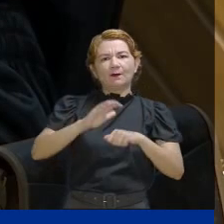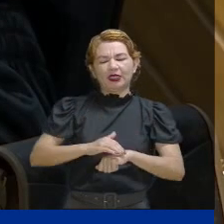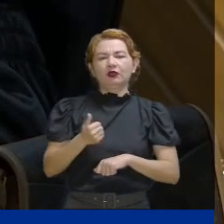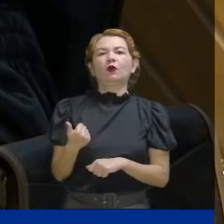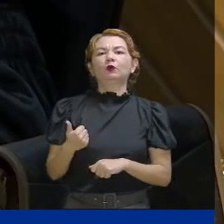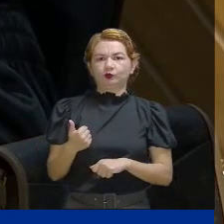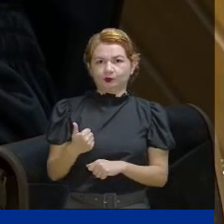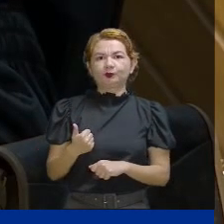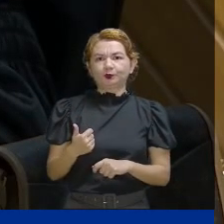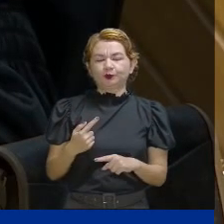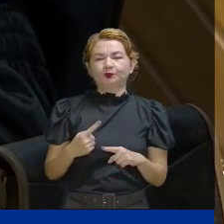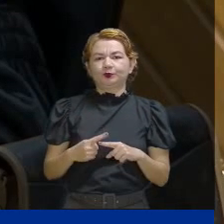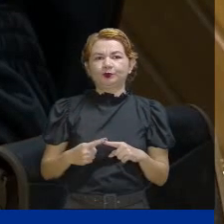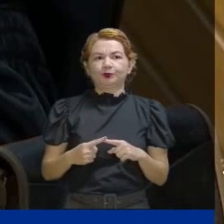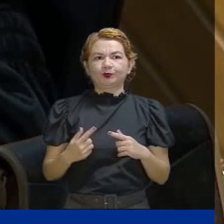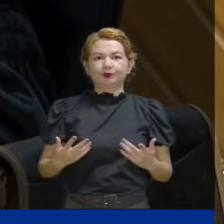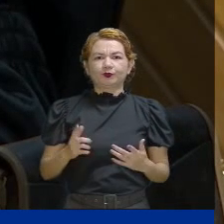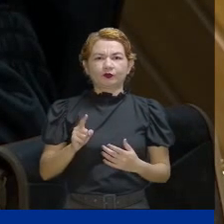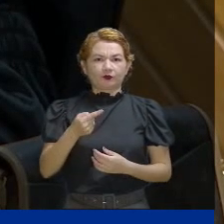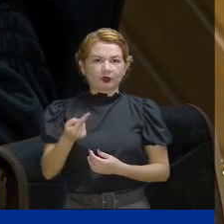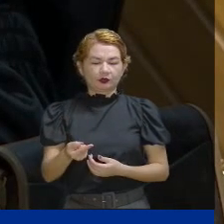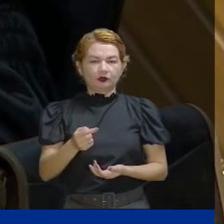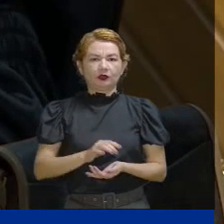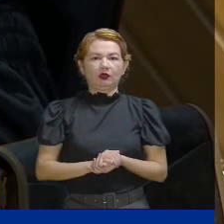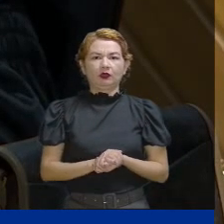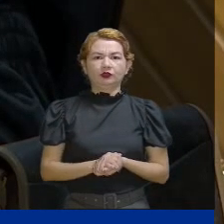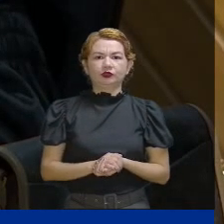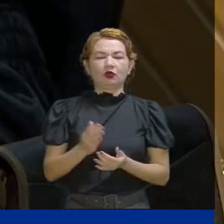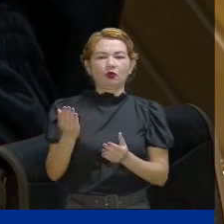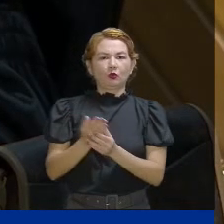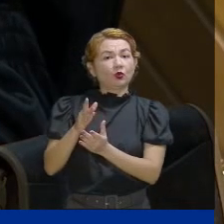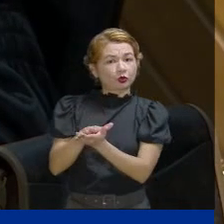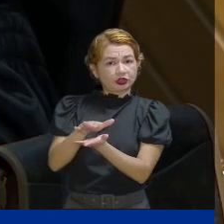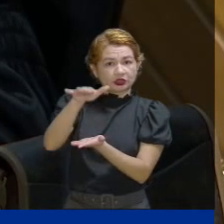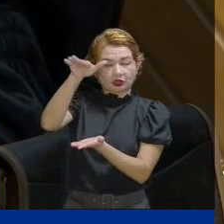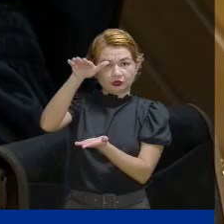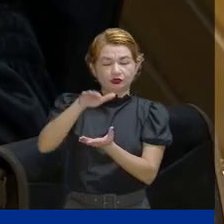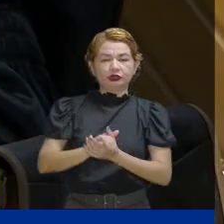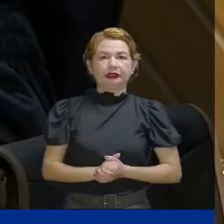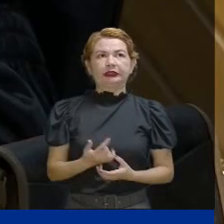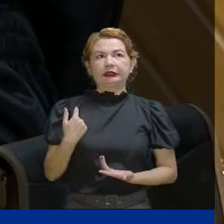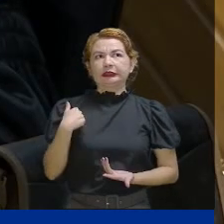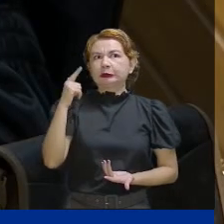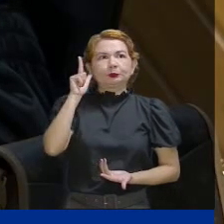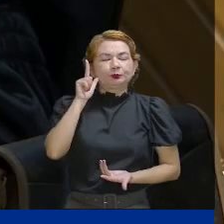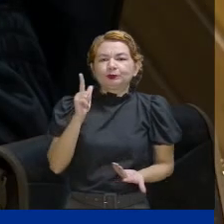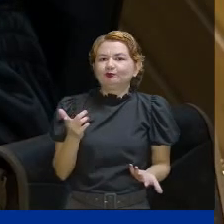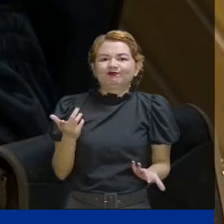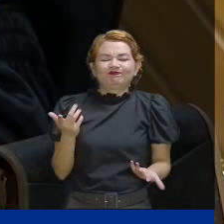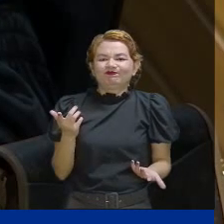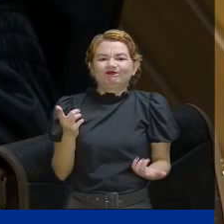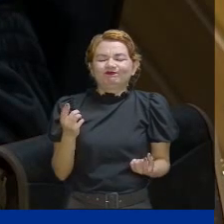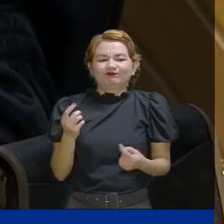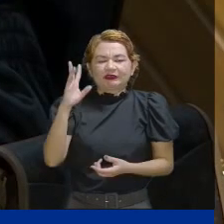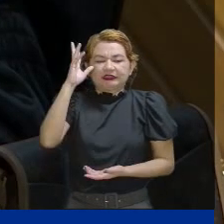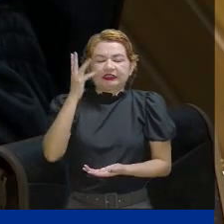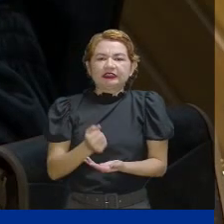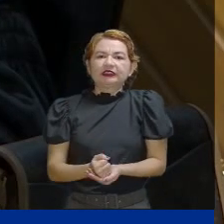mas após a detida análise dos autos, eu não cheguei a outra